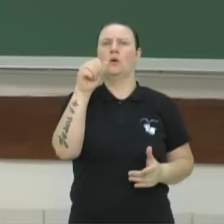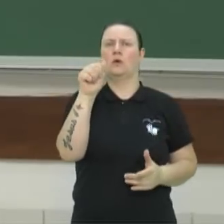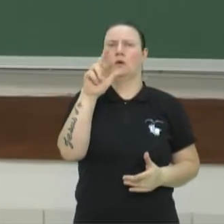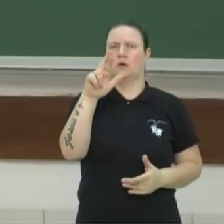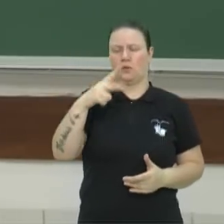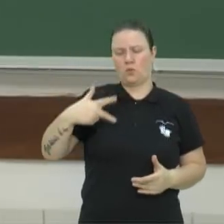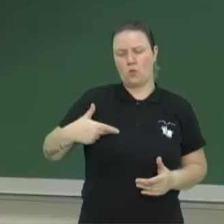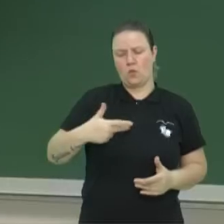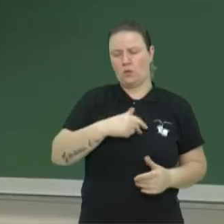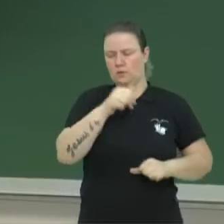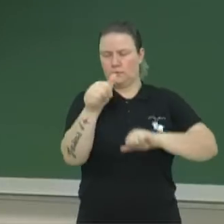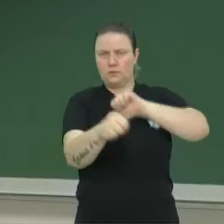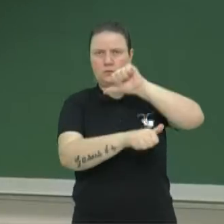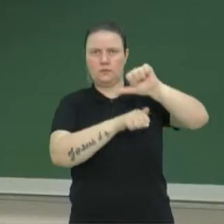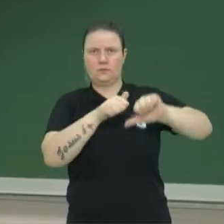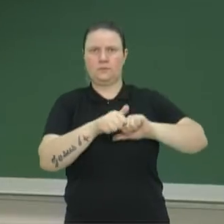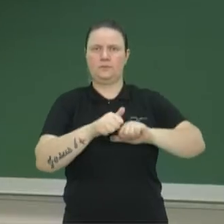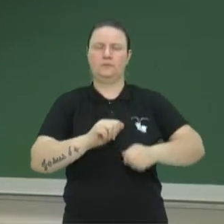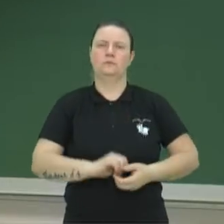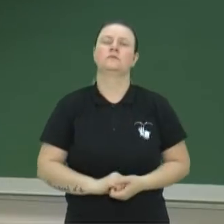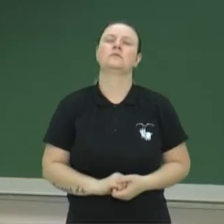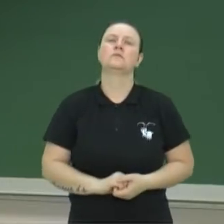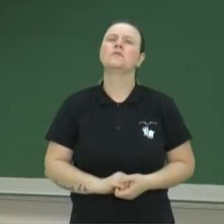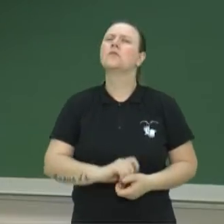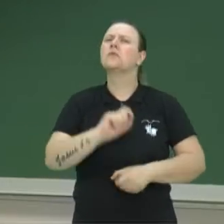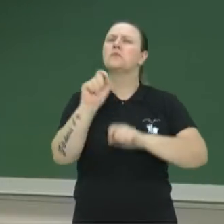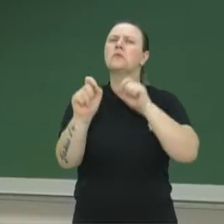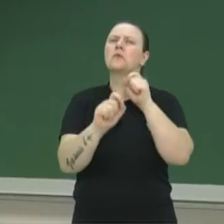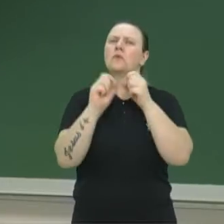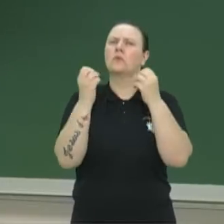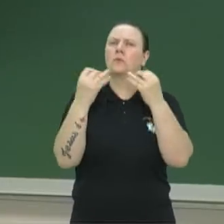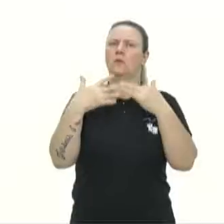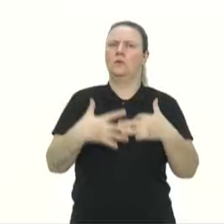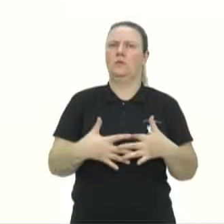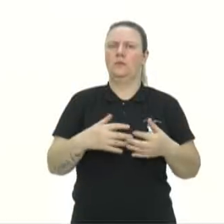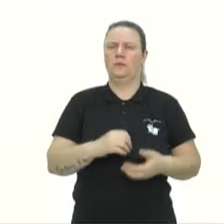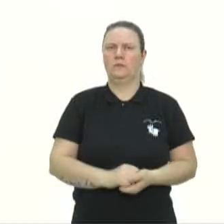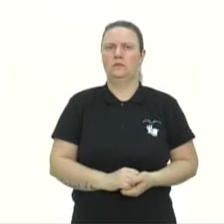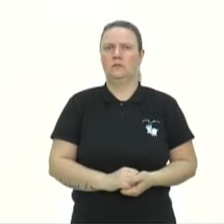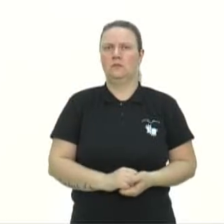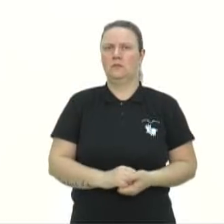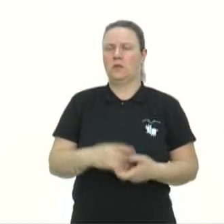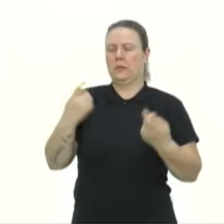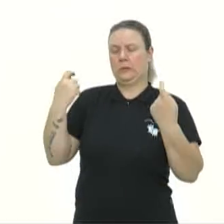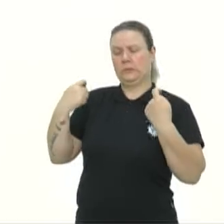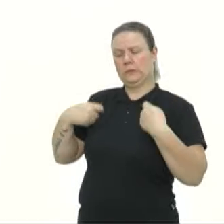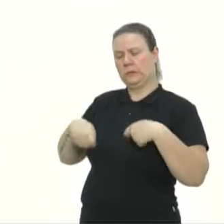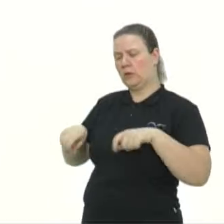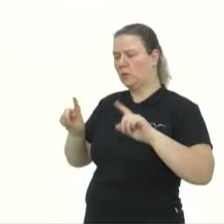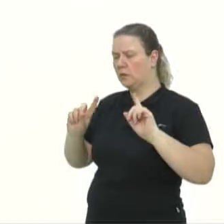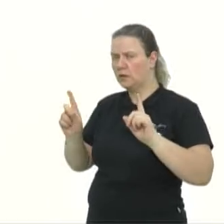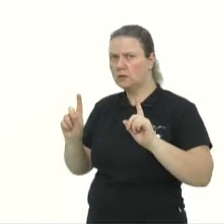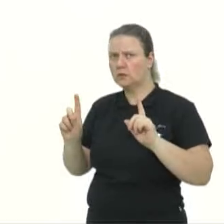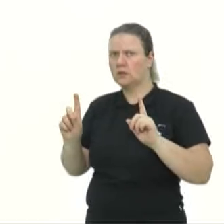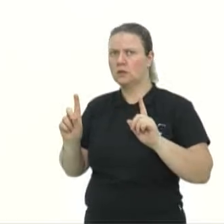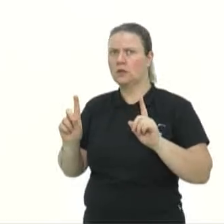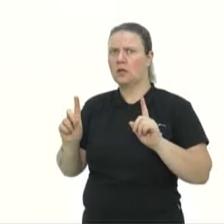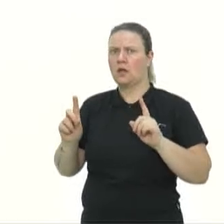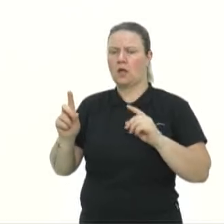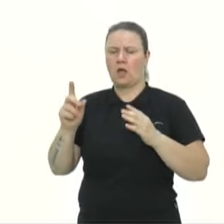aqui. O que a lei diz sobre a doação de órgãos? Não é necessário o registro em